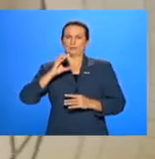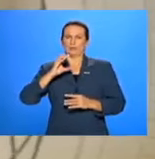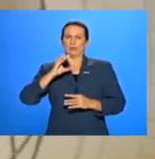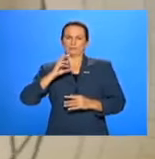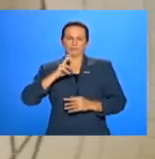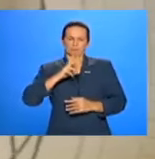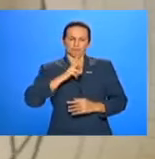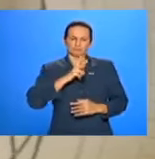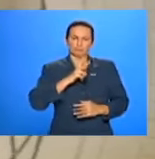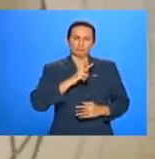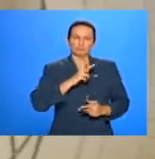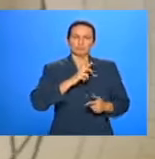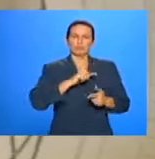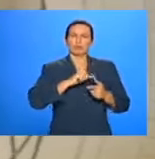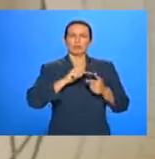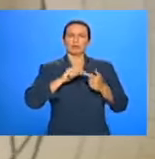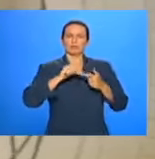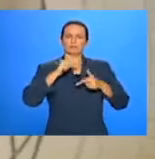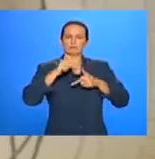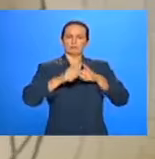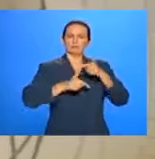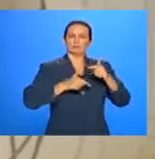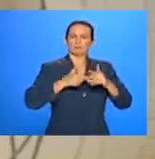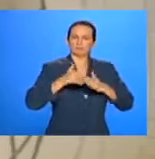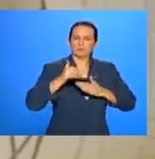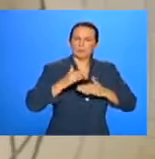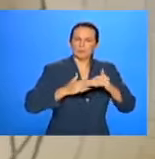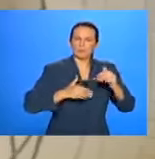pessoal.